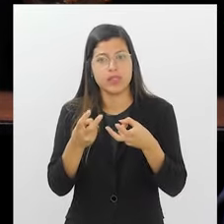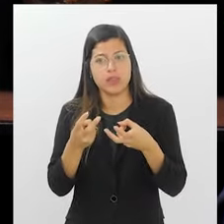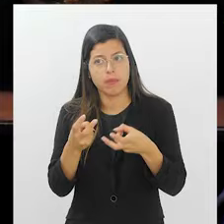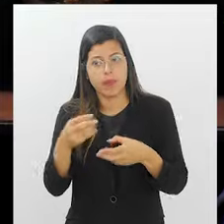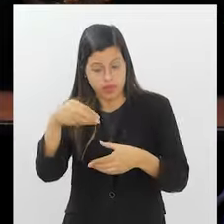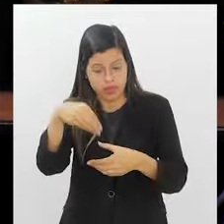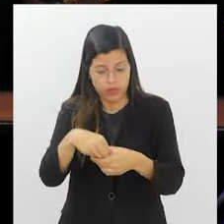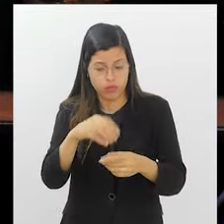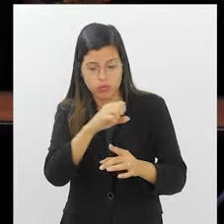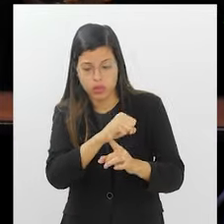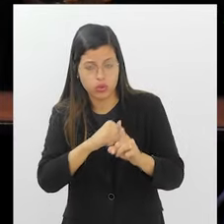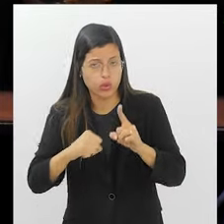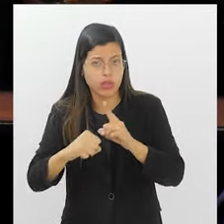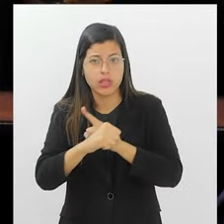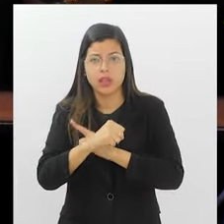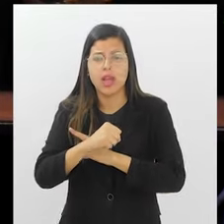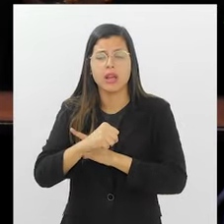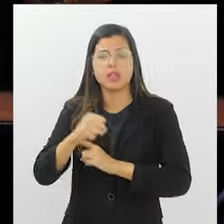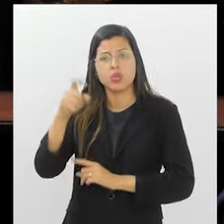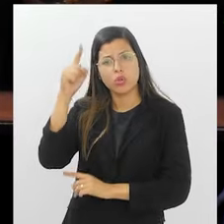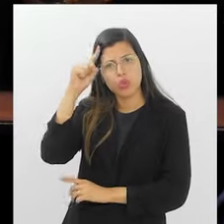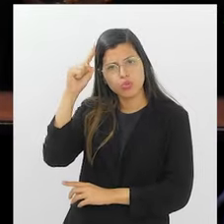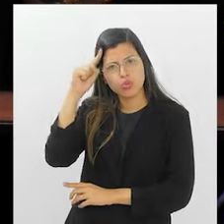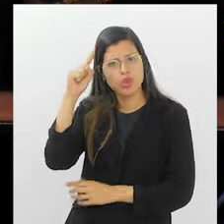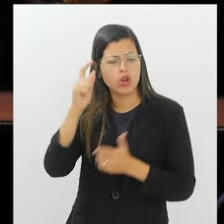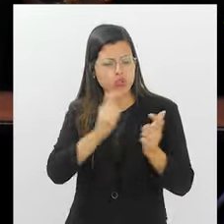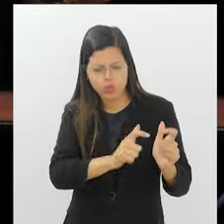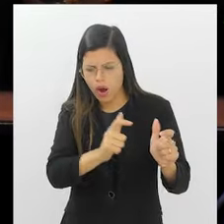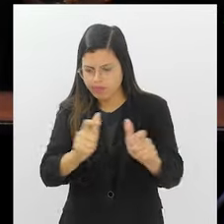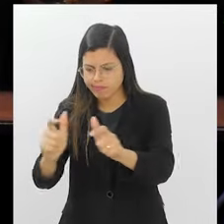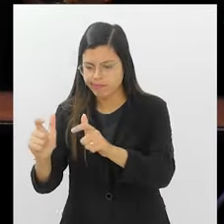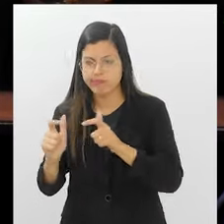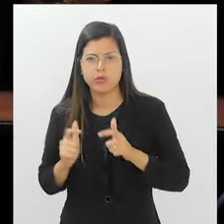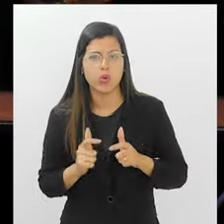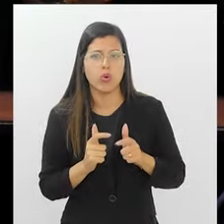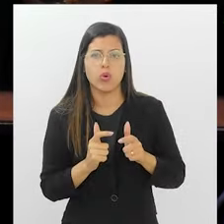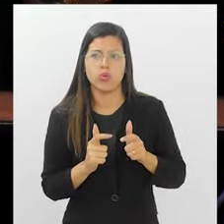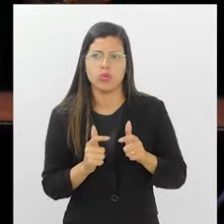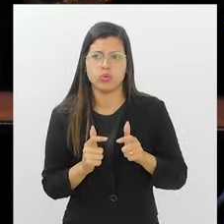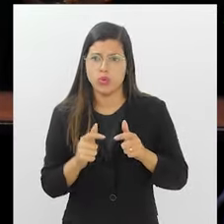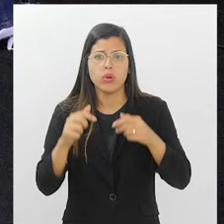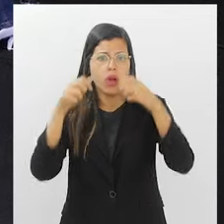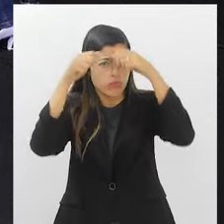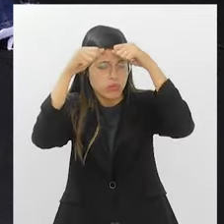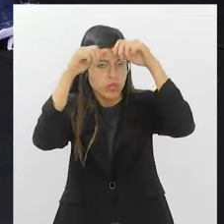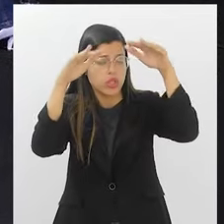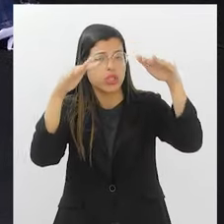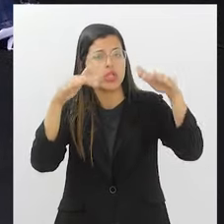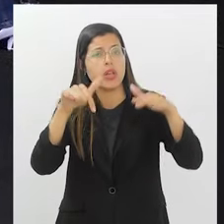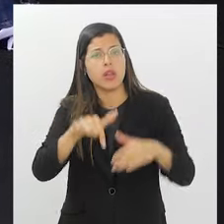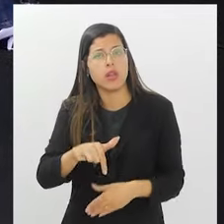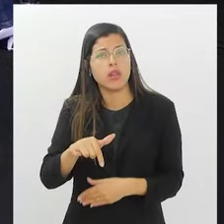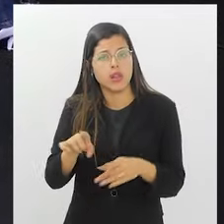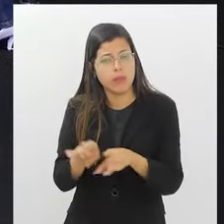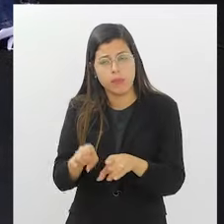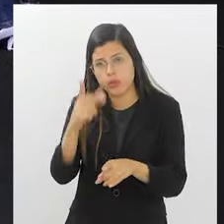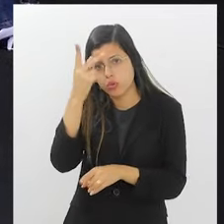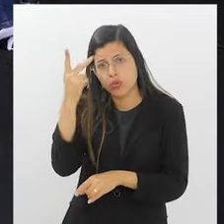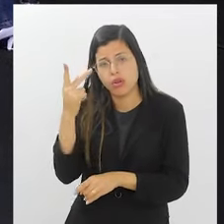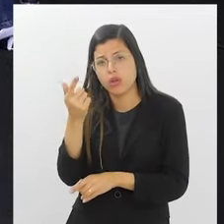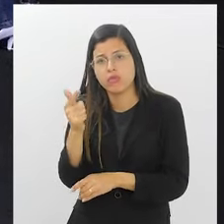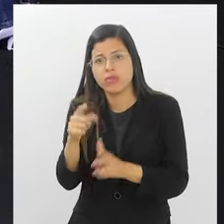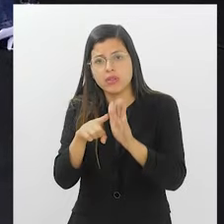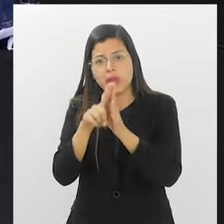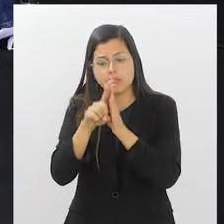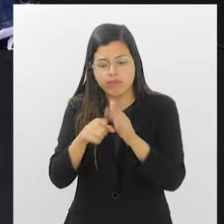estão incluídos na nossa sociedade, todos os dias, a todo lugar, mesmo aqueles que não têm um diagnóstico, mesmo aqueles que não